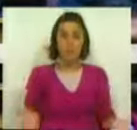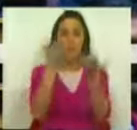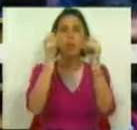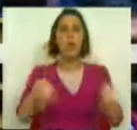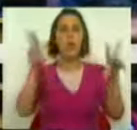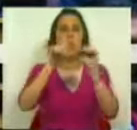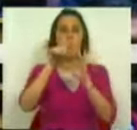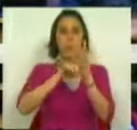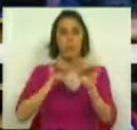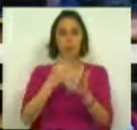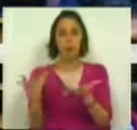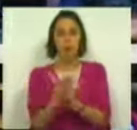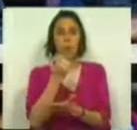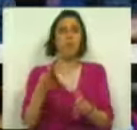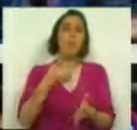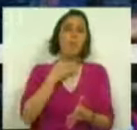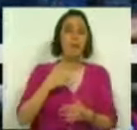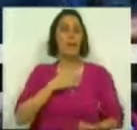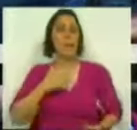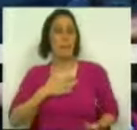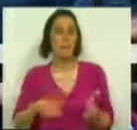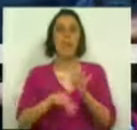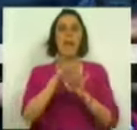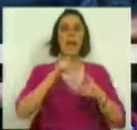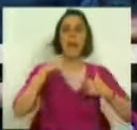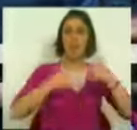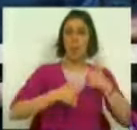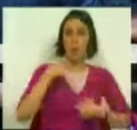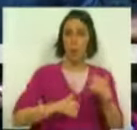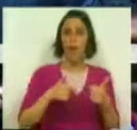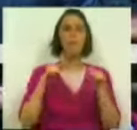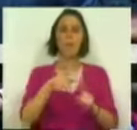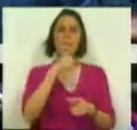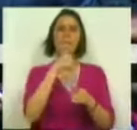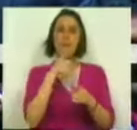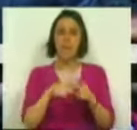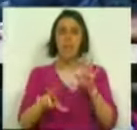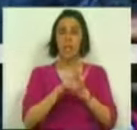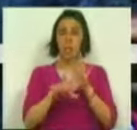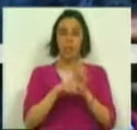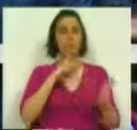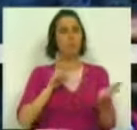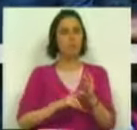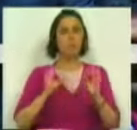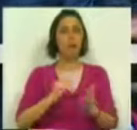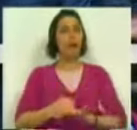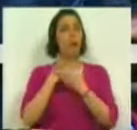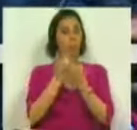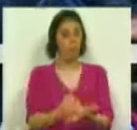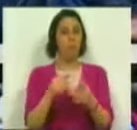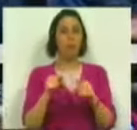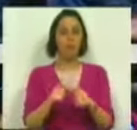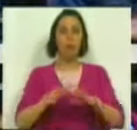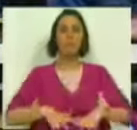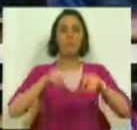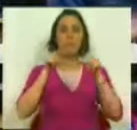novo Código de Insolvências e Recuperação de Empresas, a Lei da Concorrência, são medidas legislativas que de facto contribuem